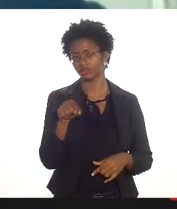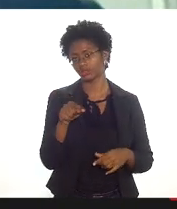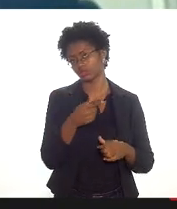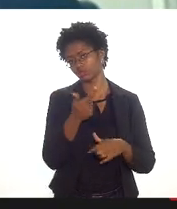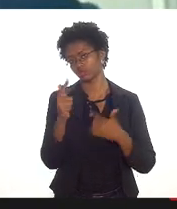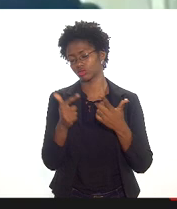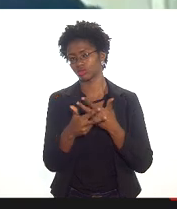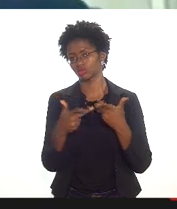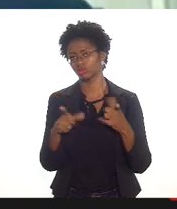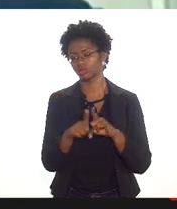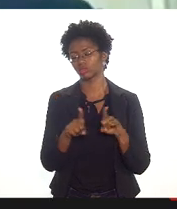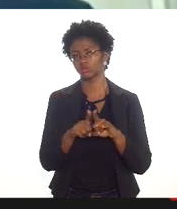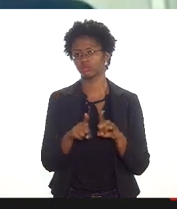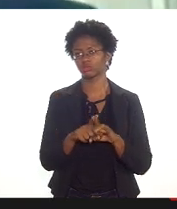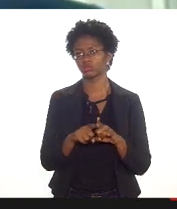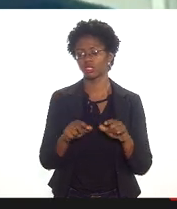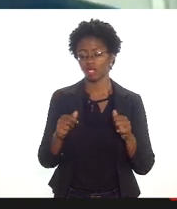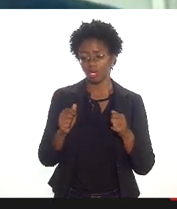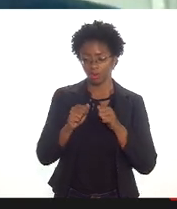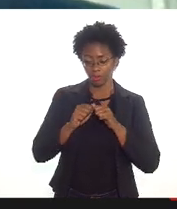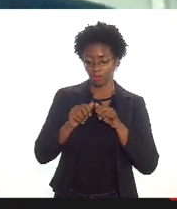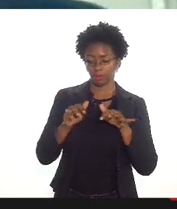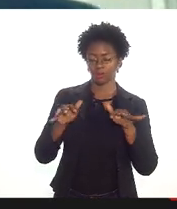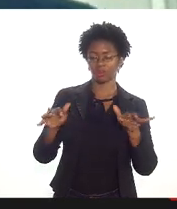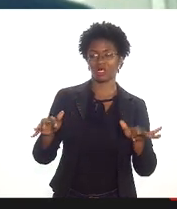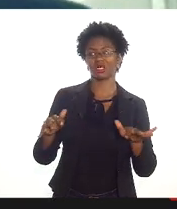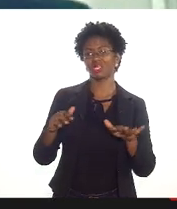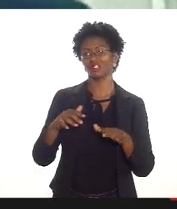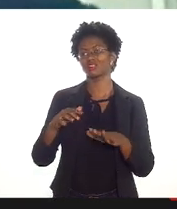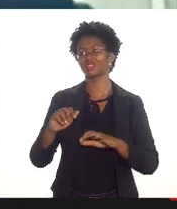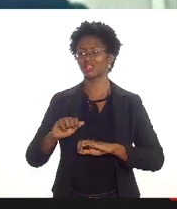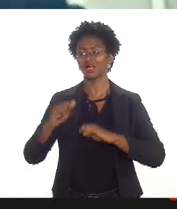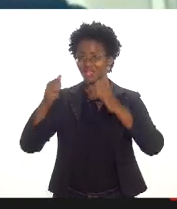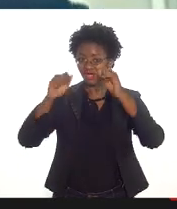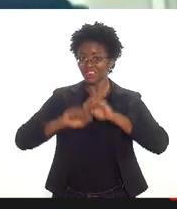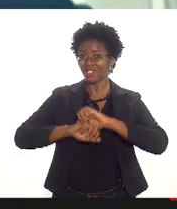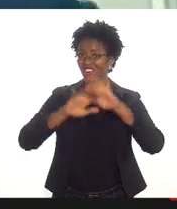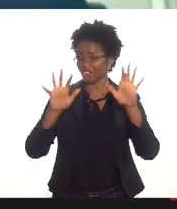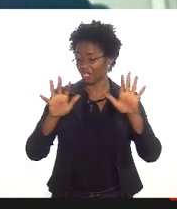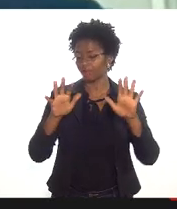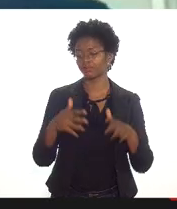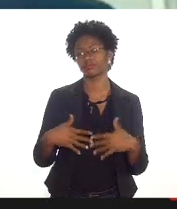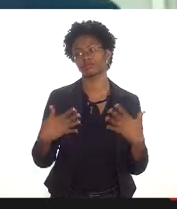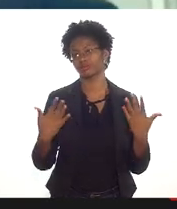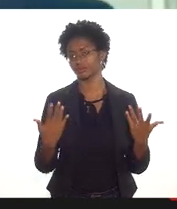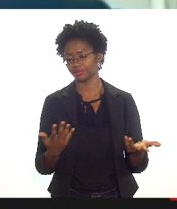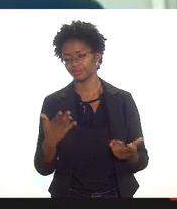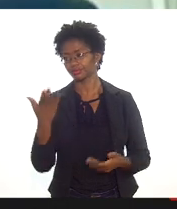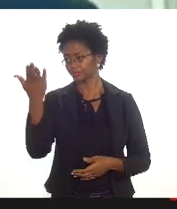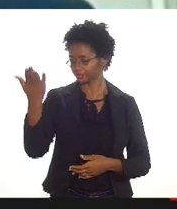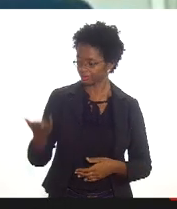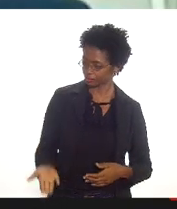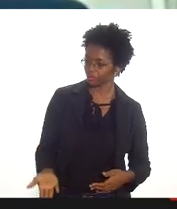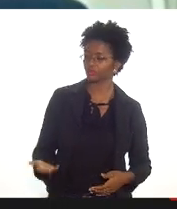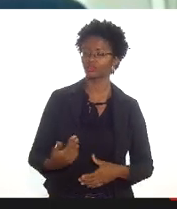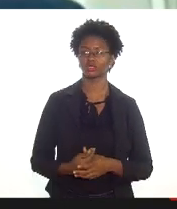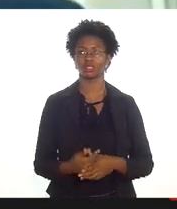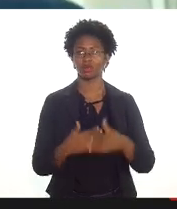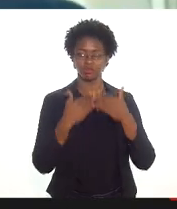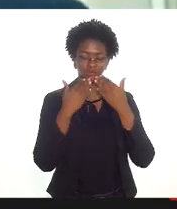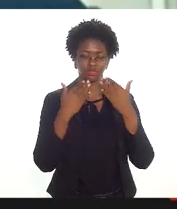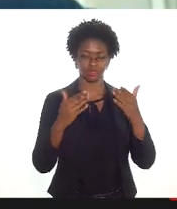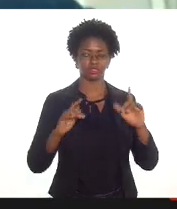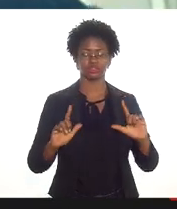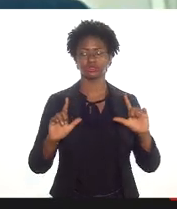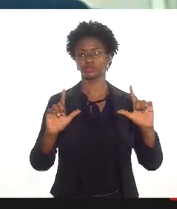questões, ampliar a transparência nessas apurações. Vossa Senhoria, há pouco, nos apresenta um